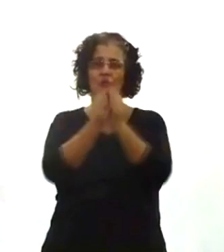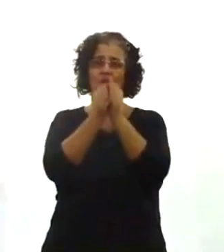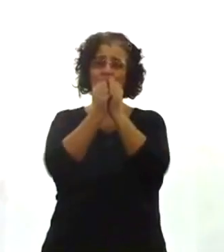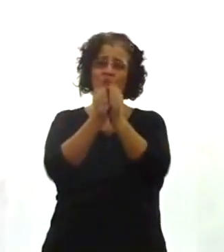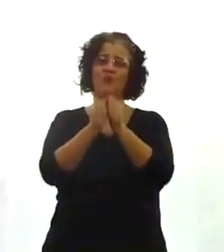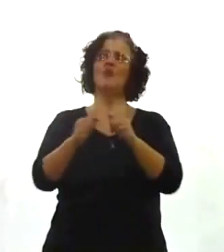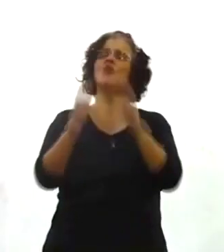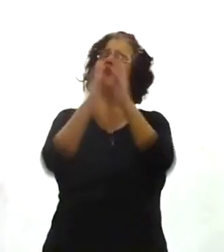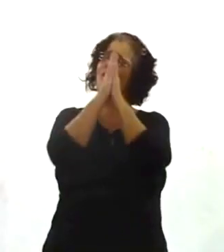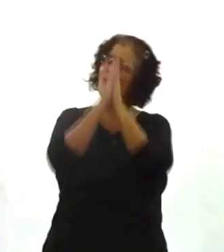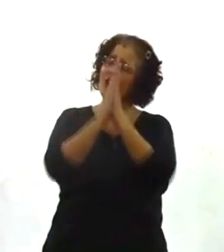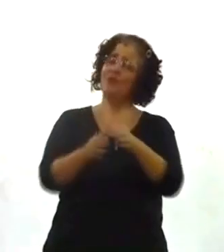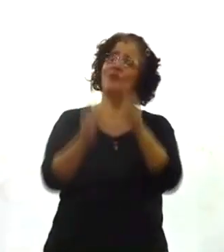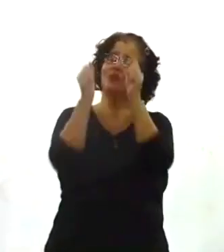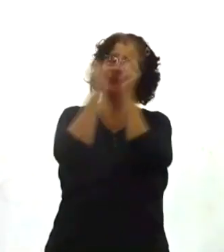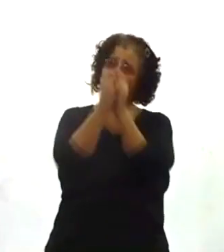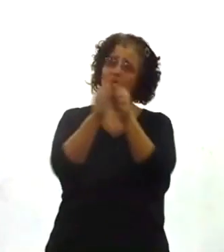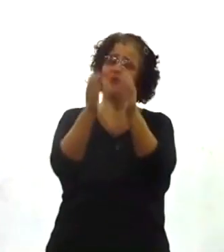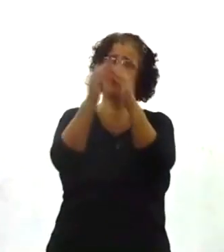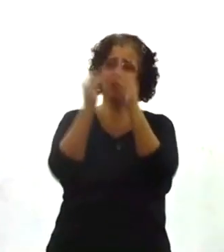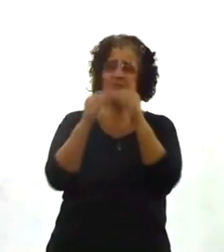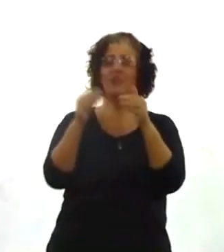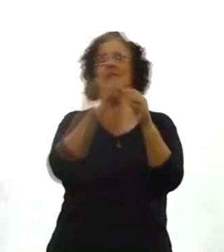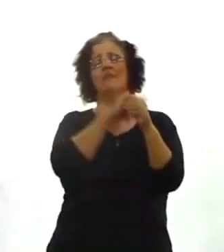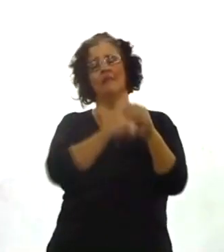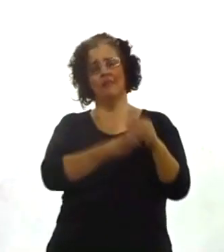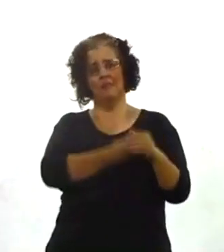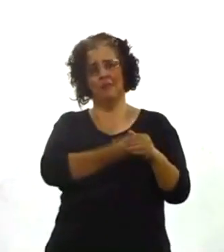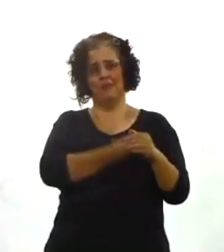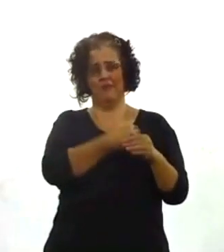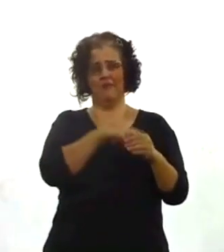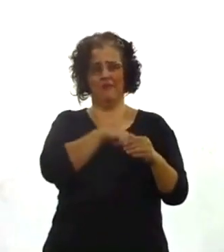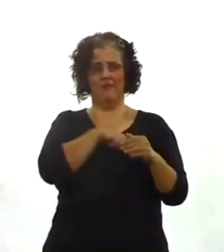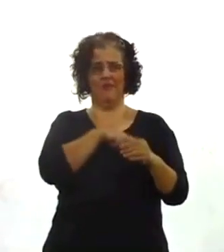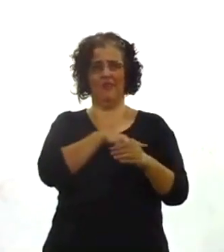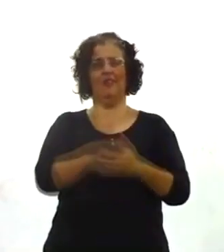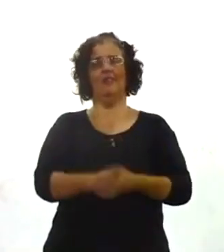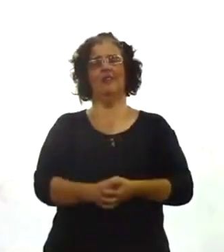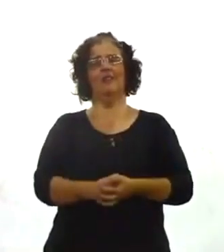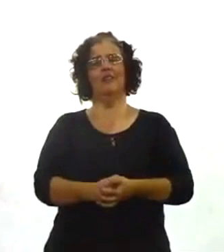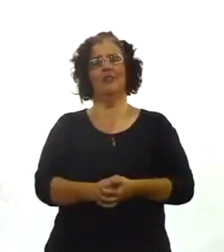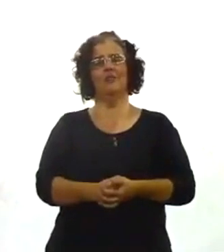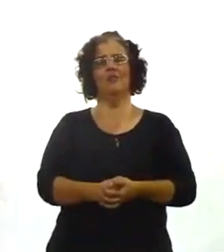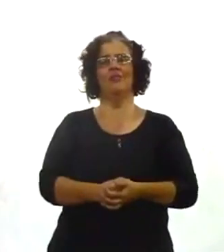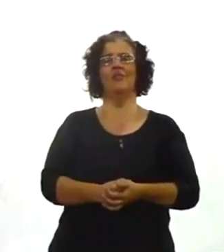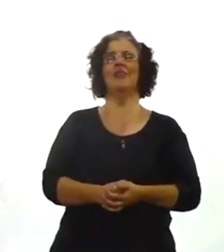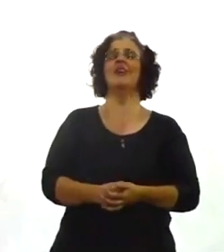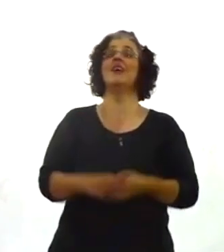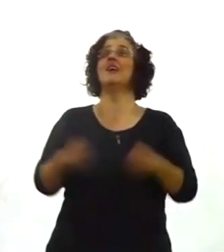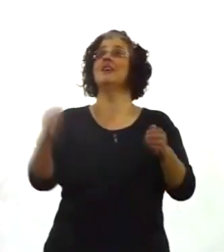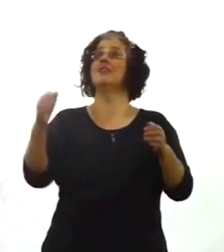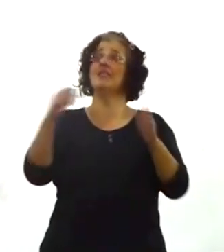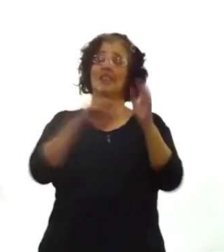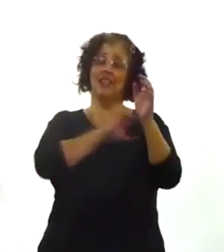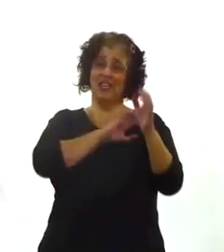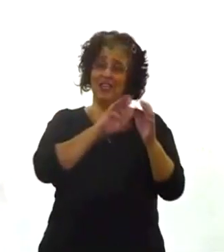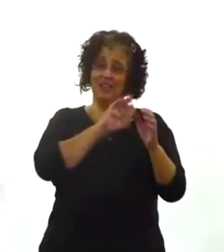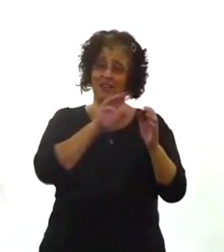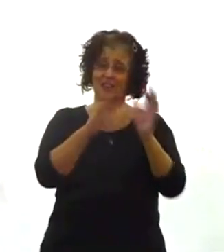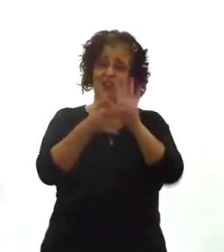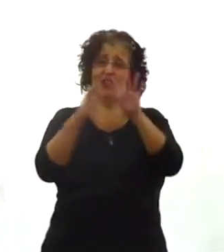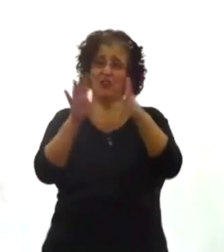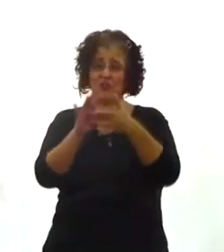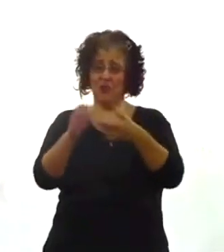ele. Coisa linda, meus irmãos. Cristo é glorificado na nossa vida. O apóstolo Paulo